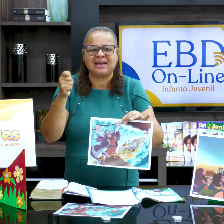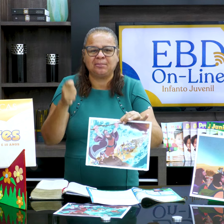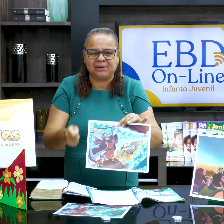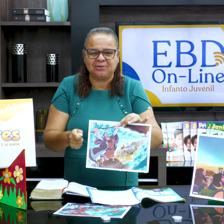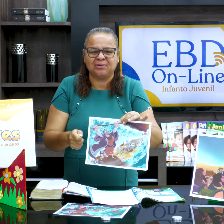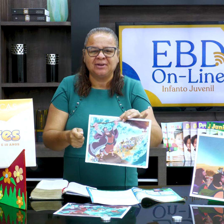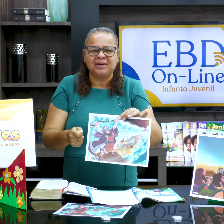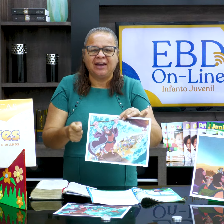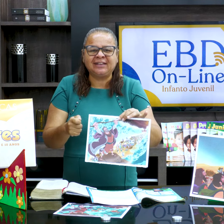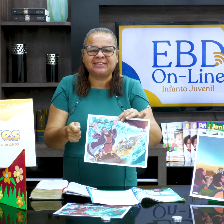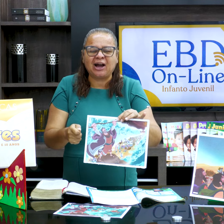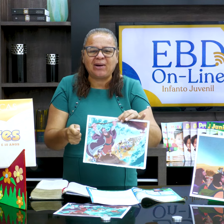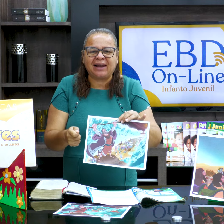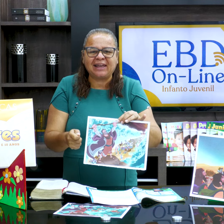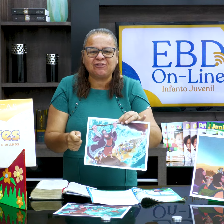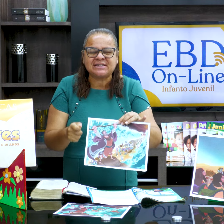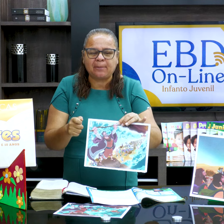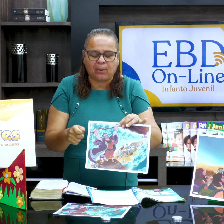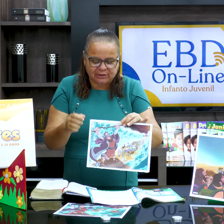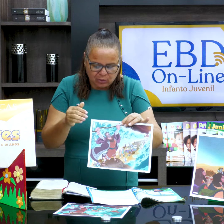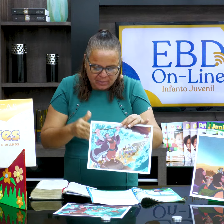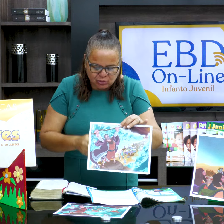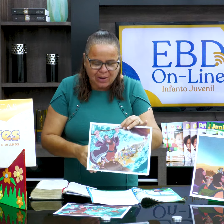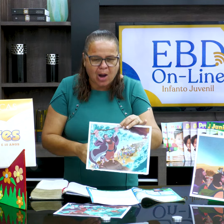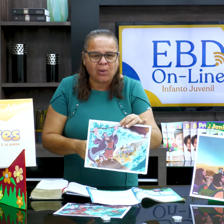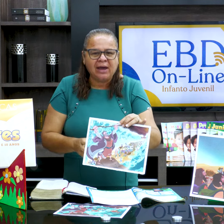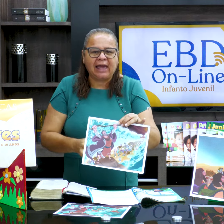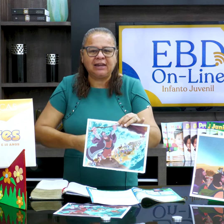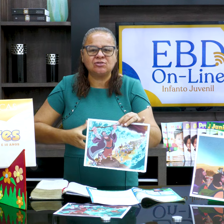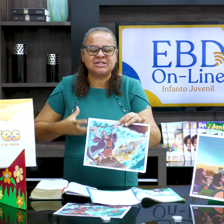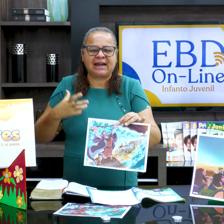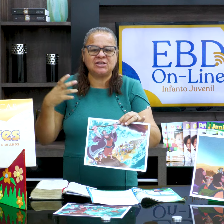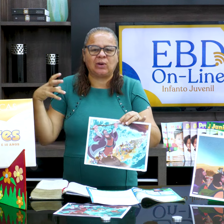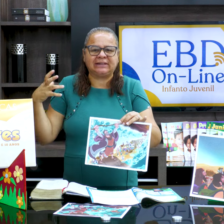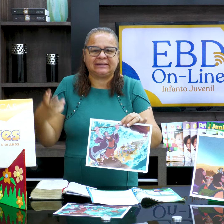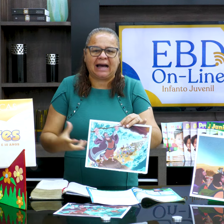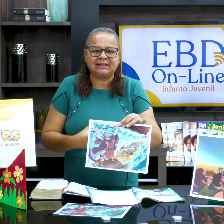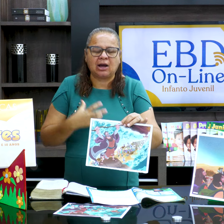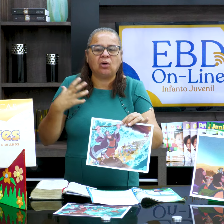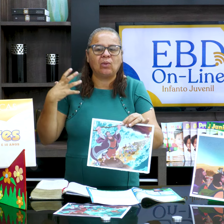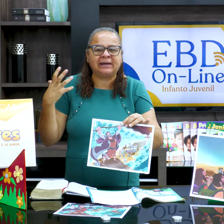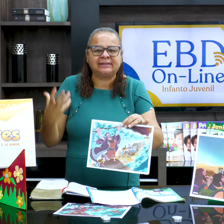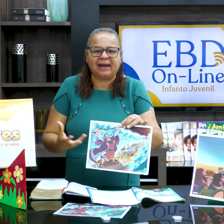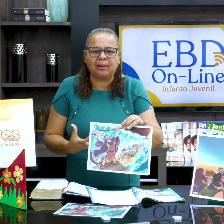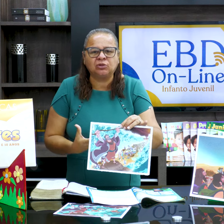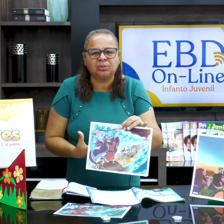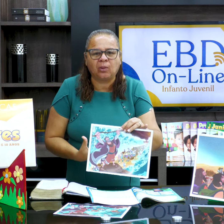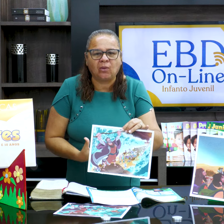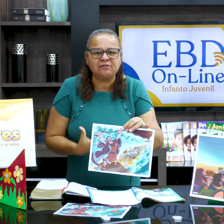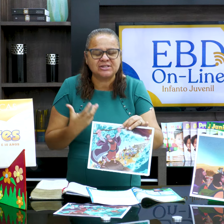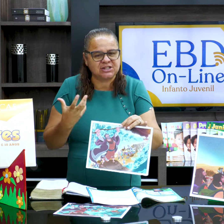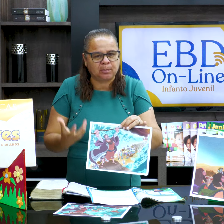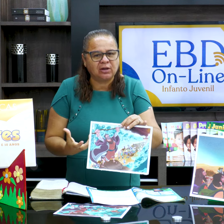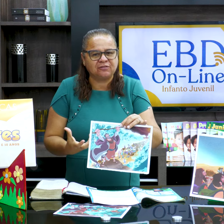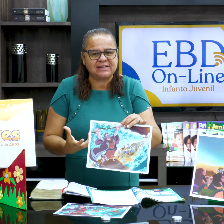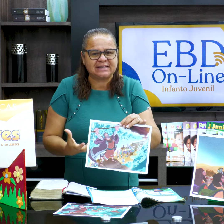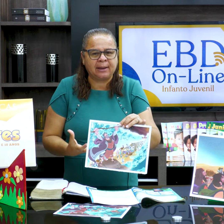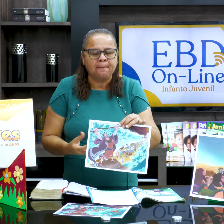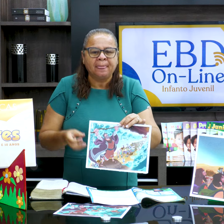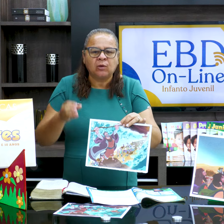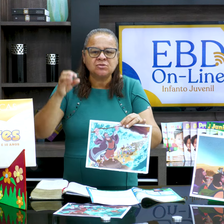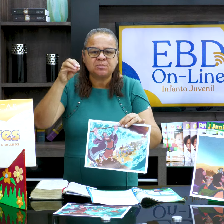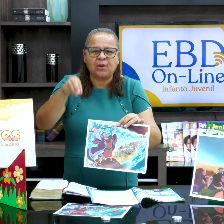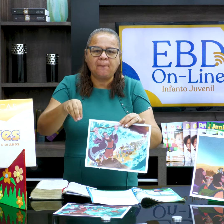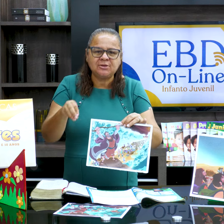mar se abriu então ali você pode o manual ele nos traz uma didática uma ideia muito boa e vocês pode